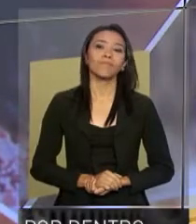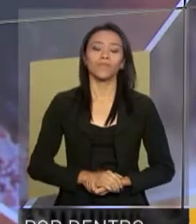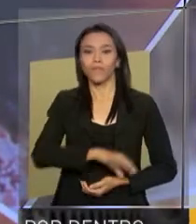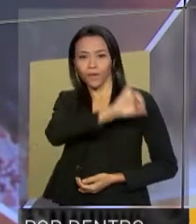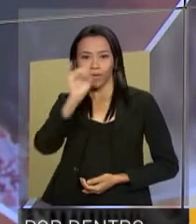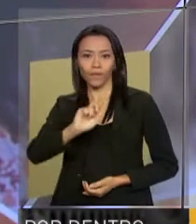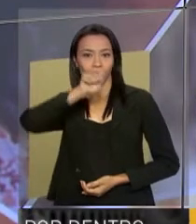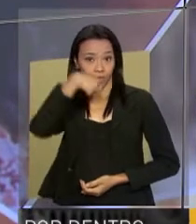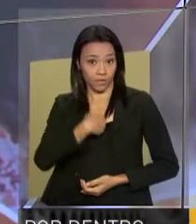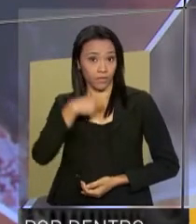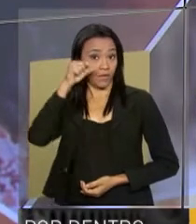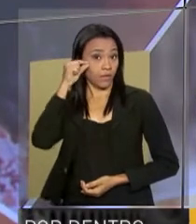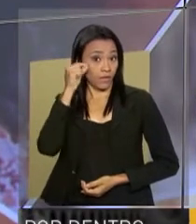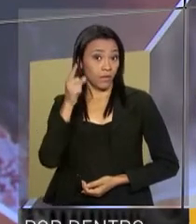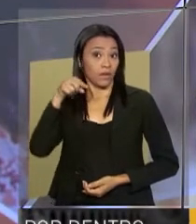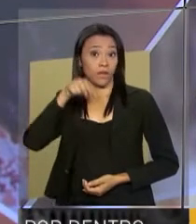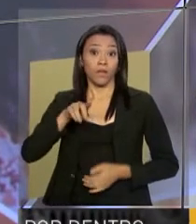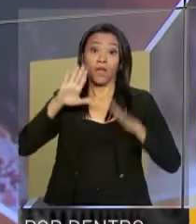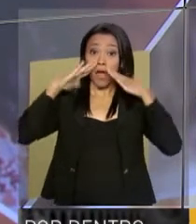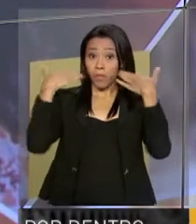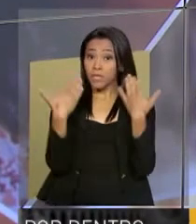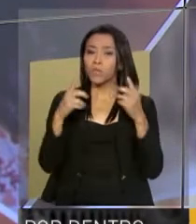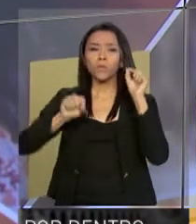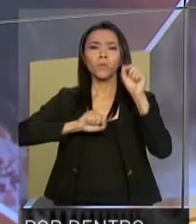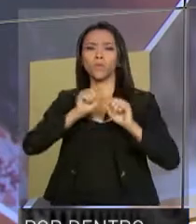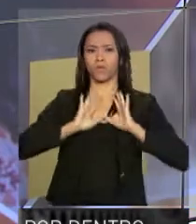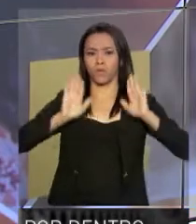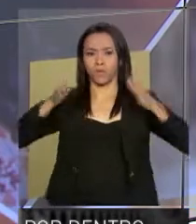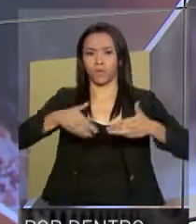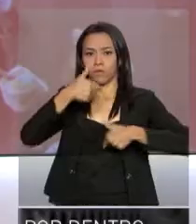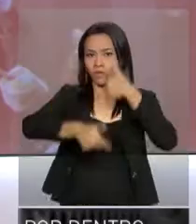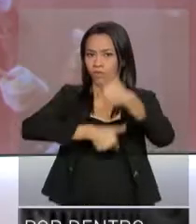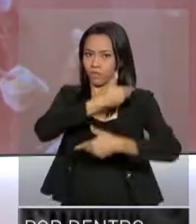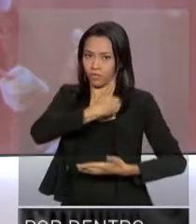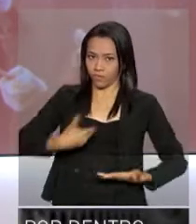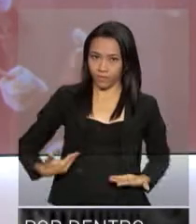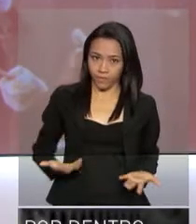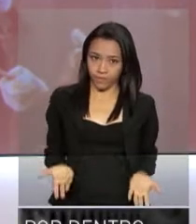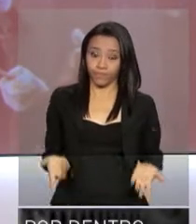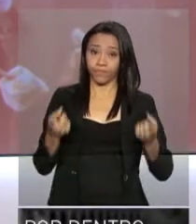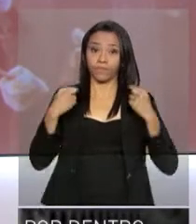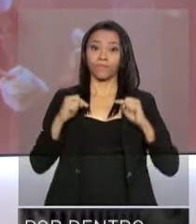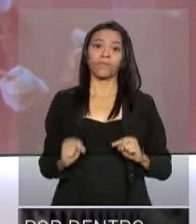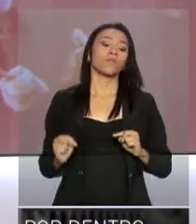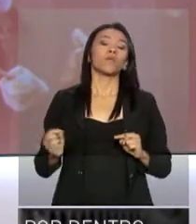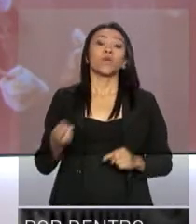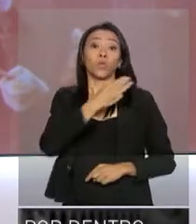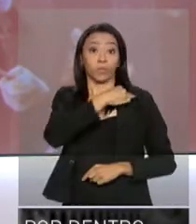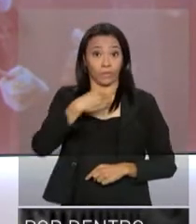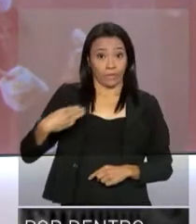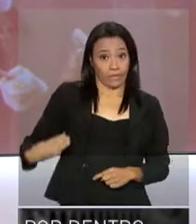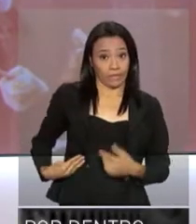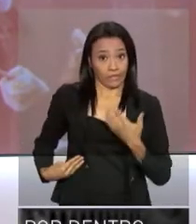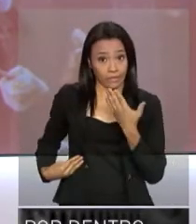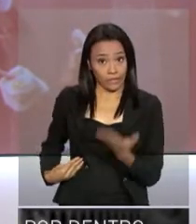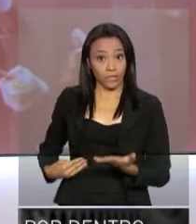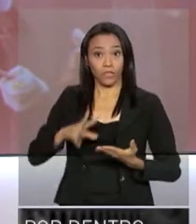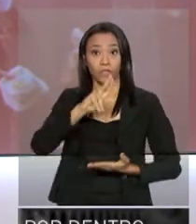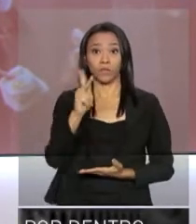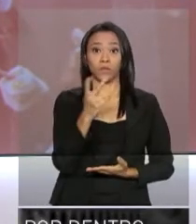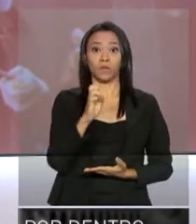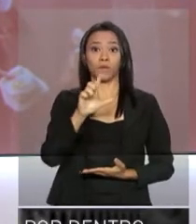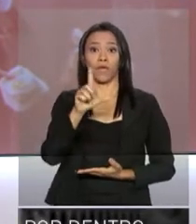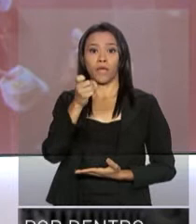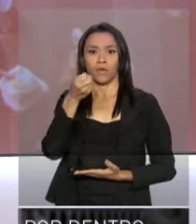Olá, eu sou Renata Corsini e esse é o programa Por Dentro do Governo. O ministro da Integração Nacional, Helder Barbalho,